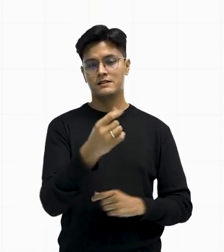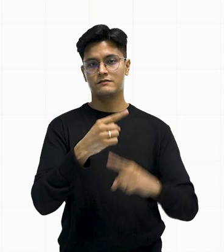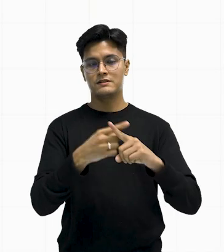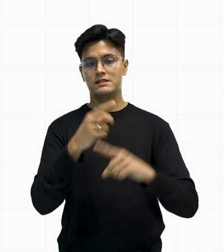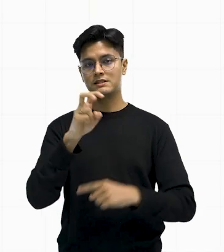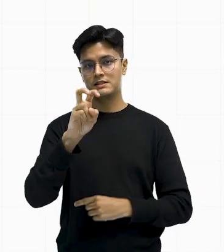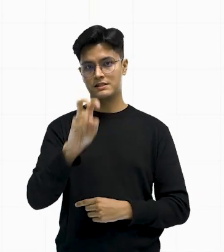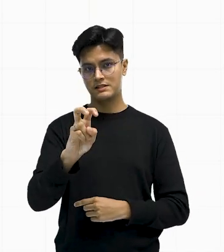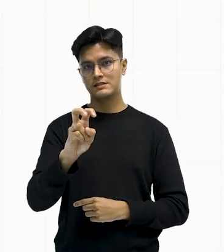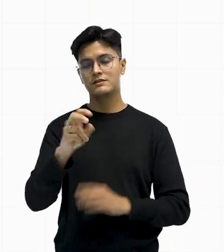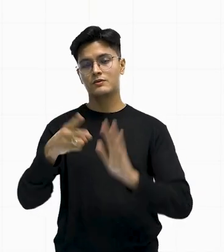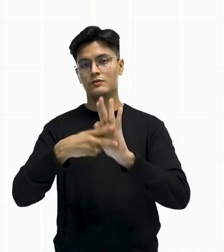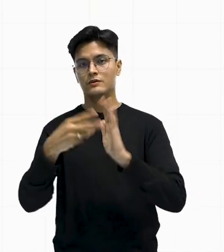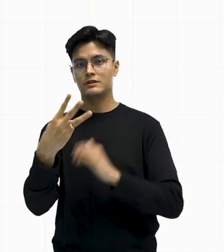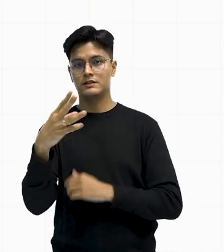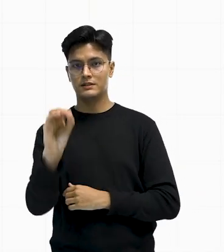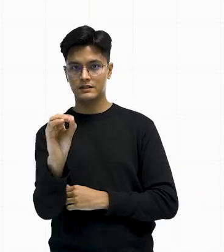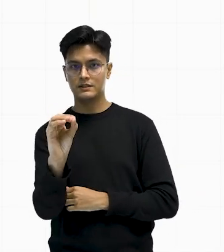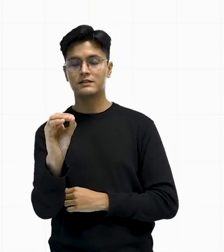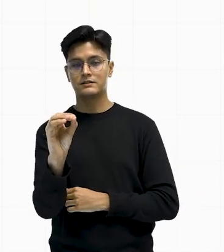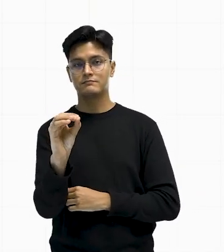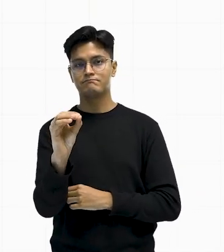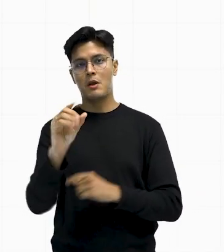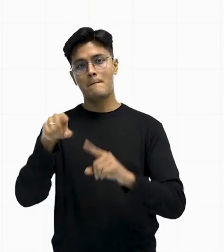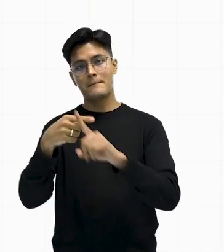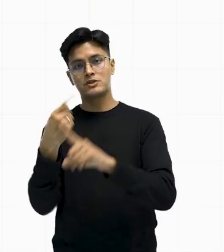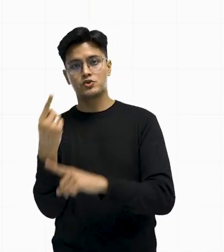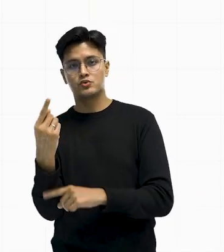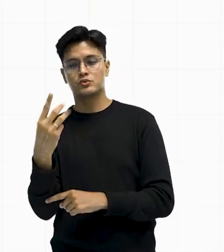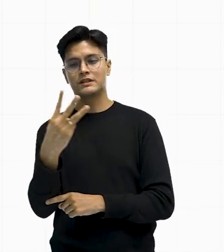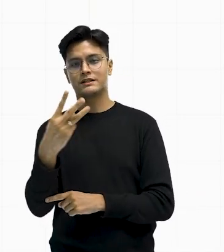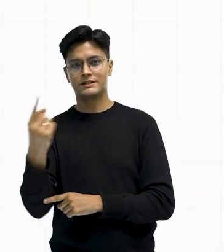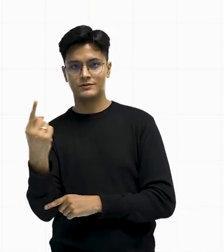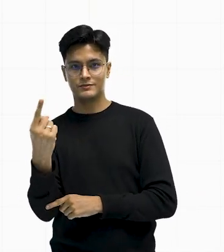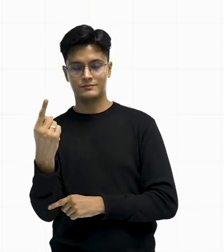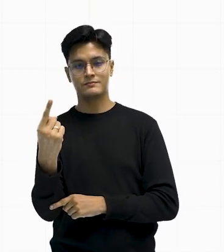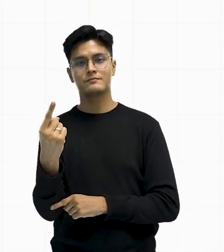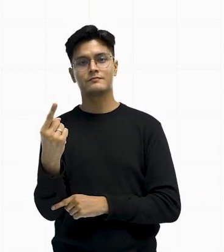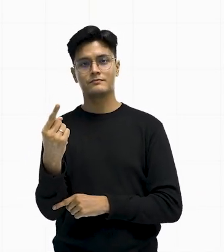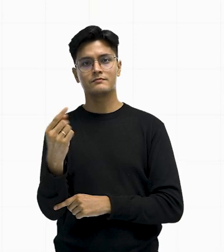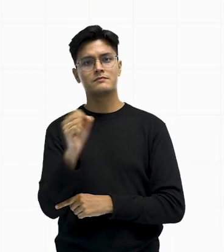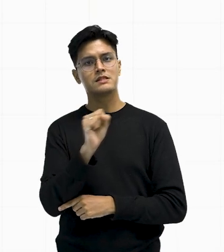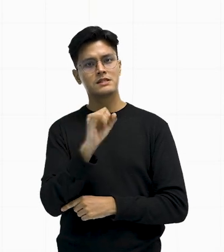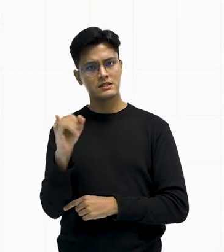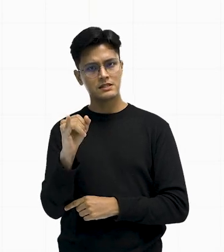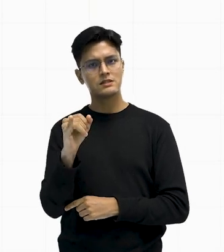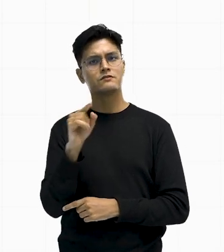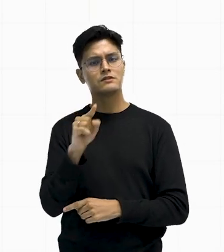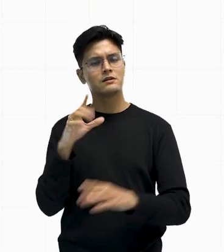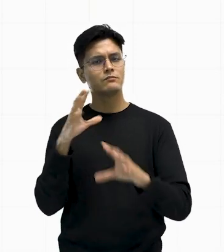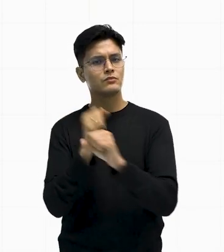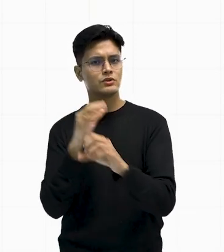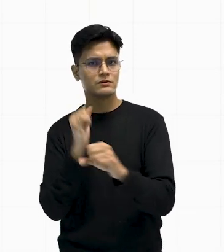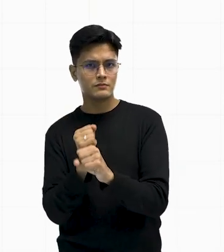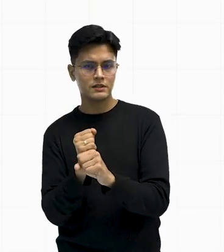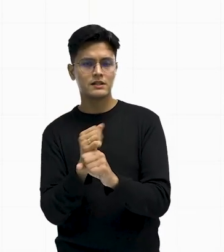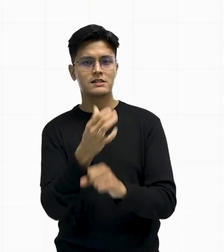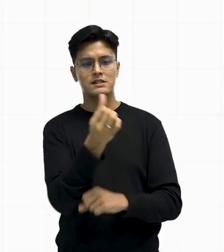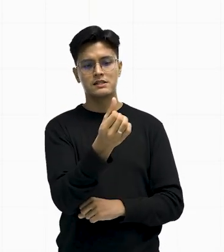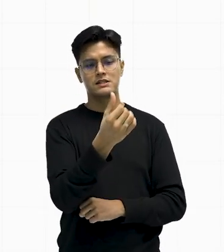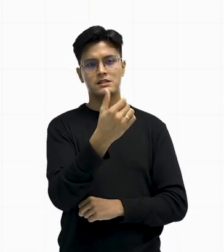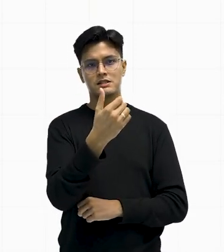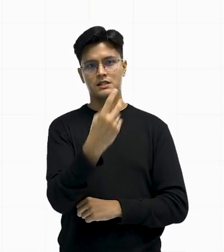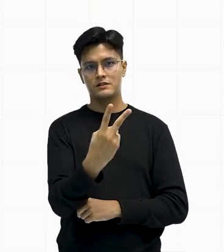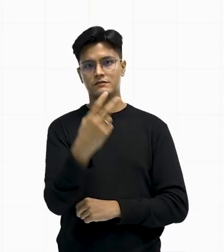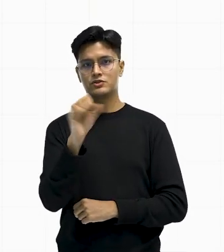é 30, com mais 1 lá de cima, 31. Se você estivesse multiplicando